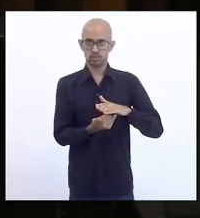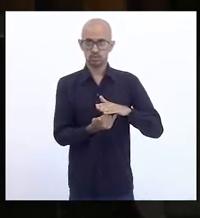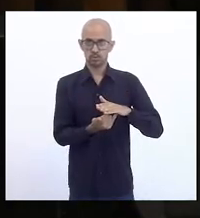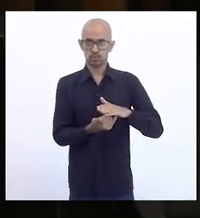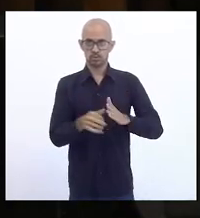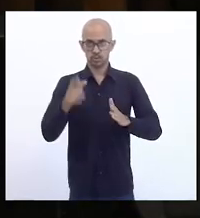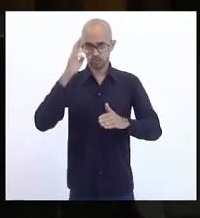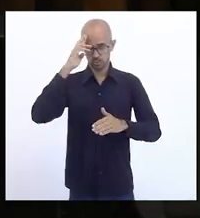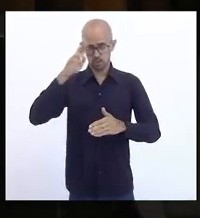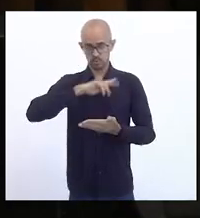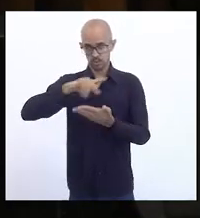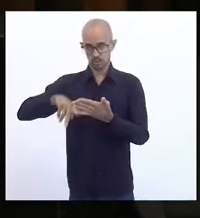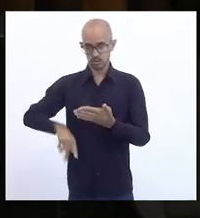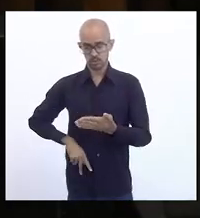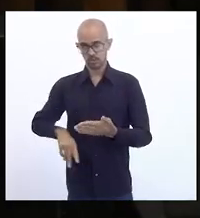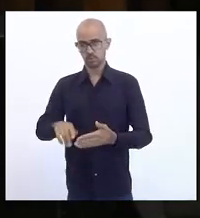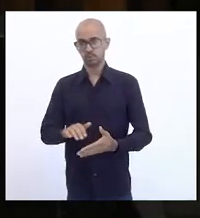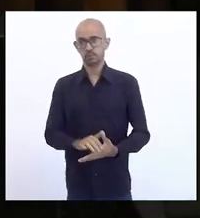Senhora presidente,